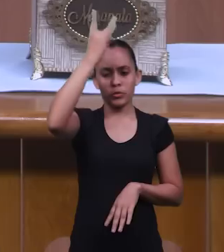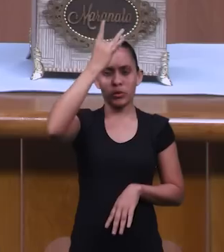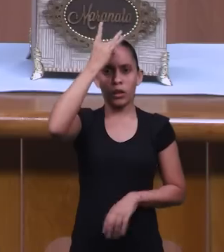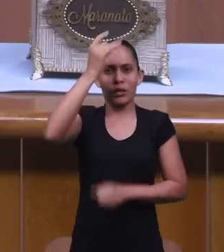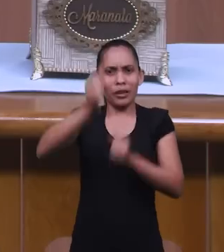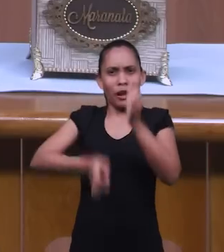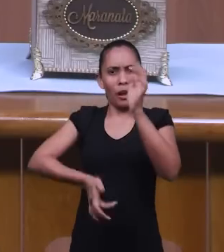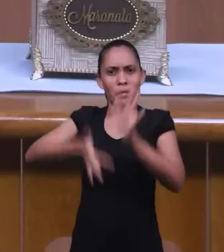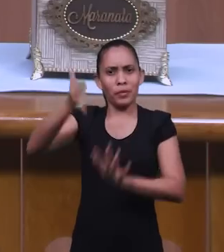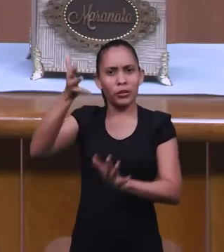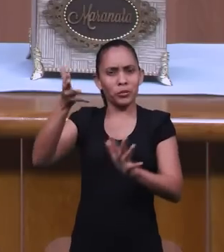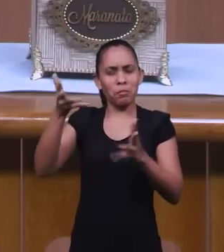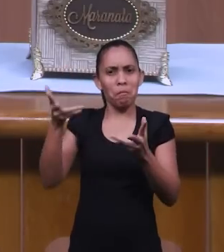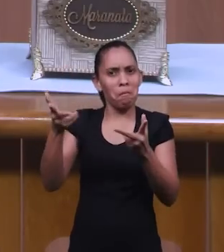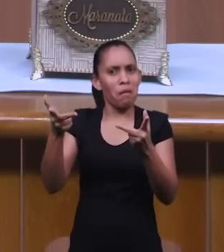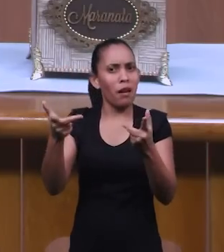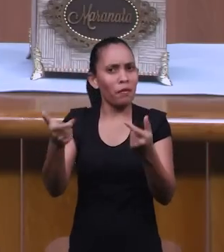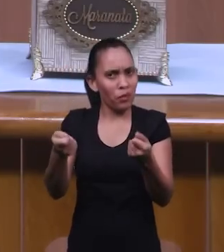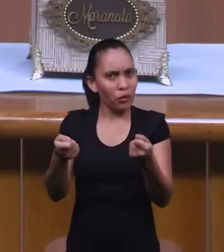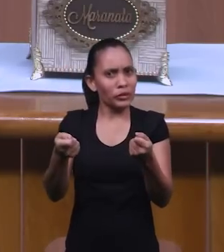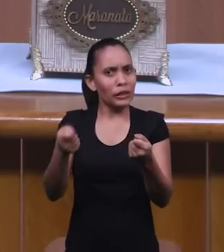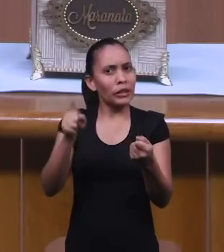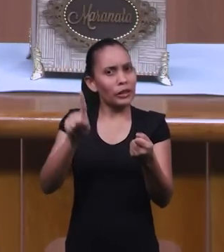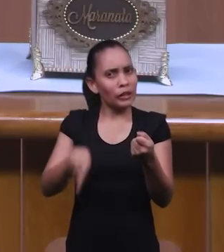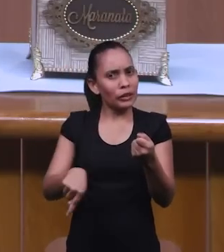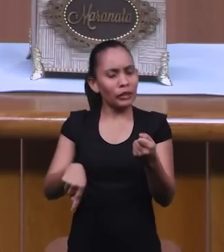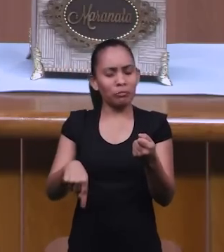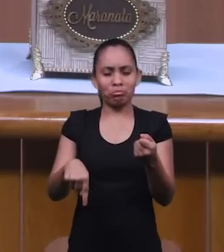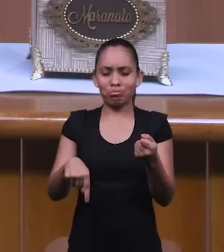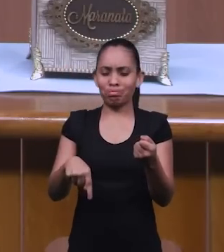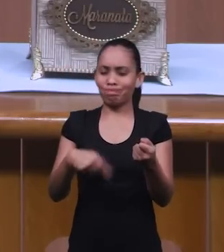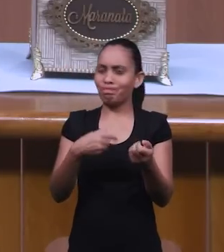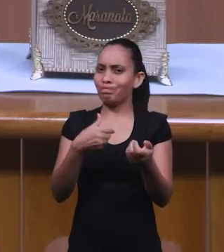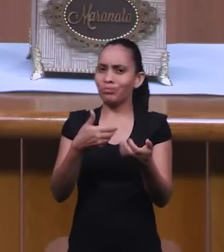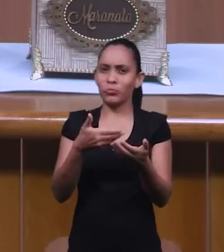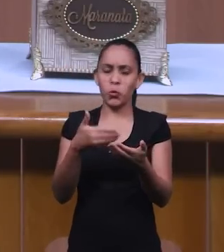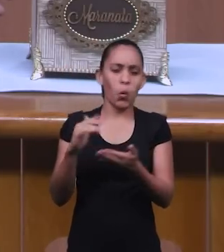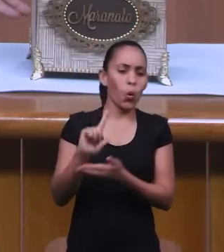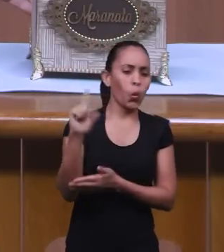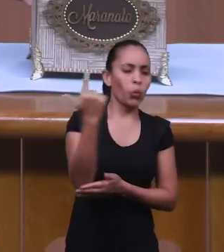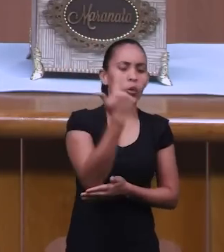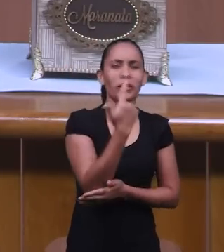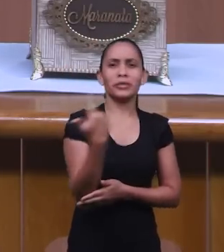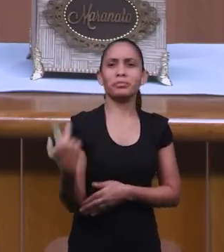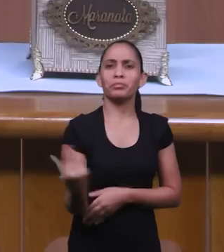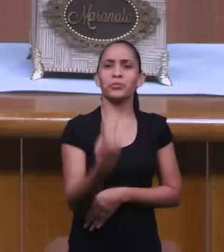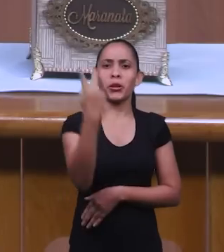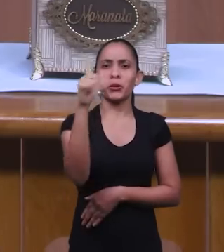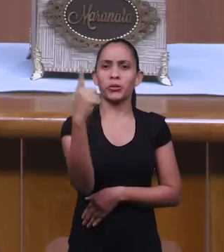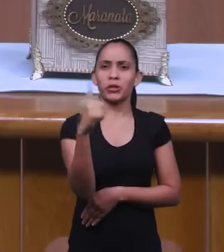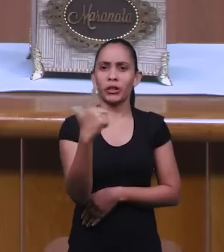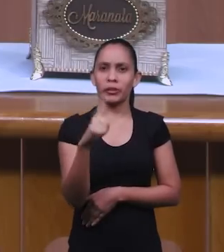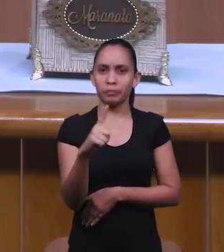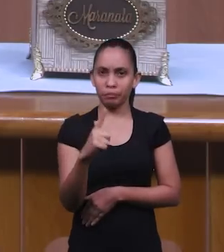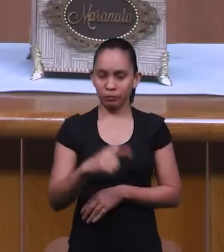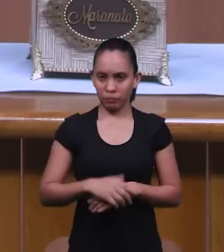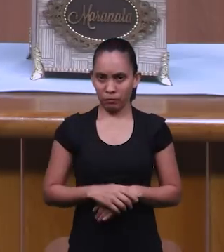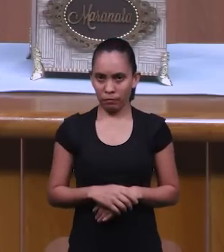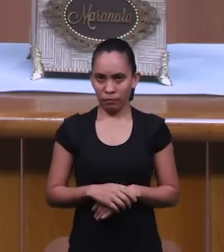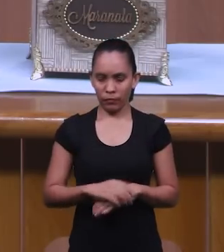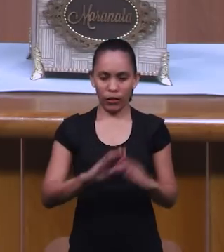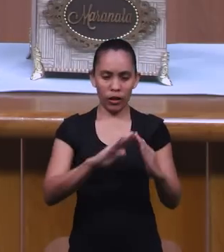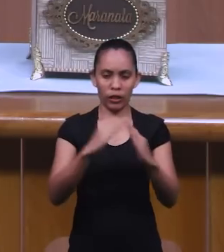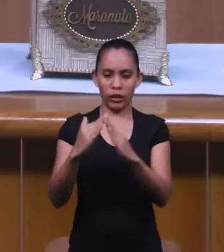Tão grande que o resto não valia mais nada. Eles pegavam todas as suas propriedades e colocavam nas